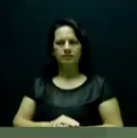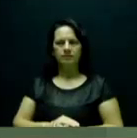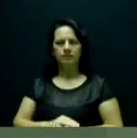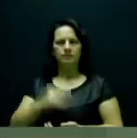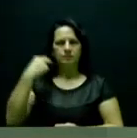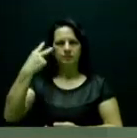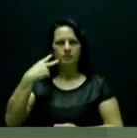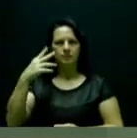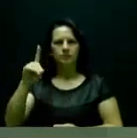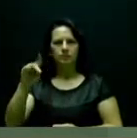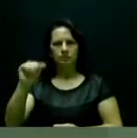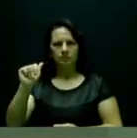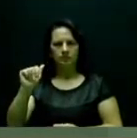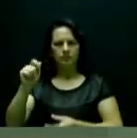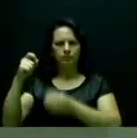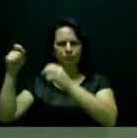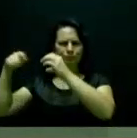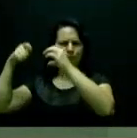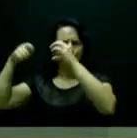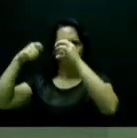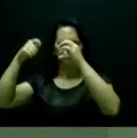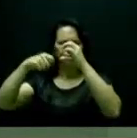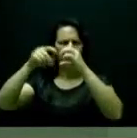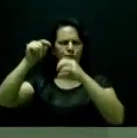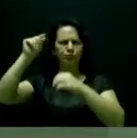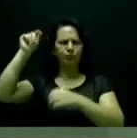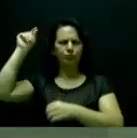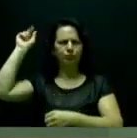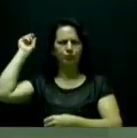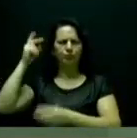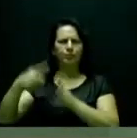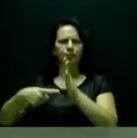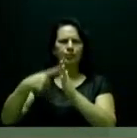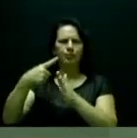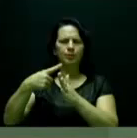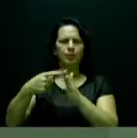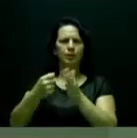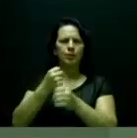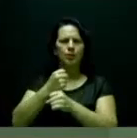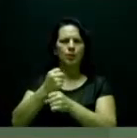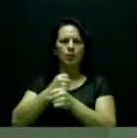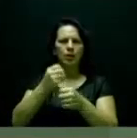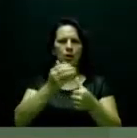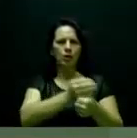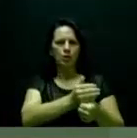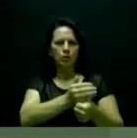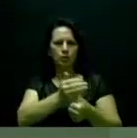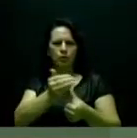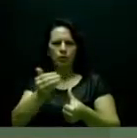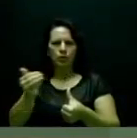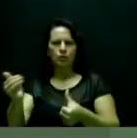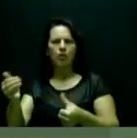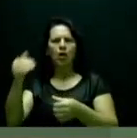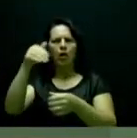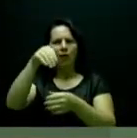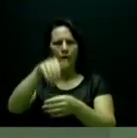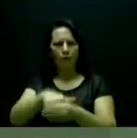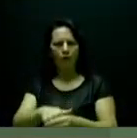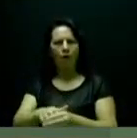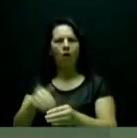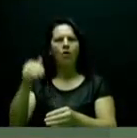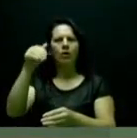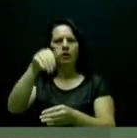vereador Doda, esse filme a gente já viu, né? Desde o primeiro ano do nosso mandato, a gente vota constantemente, vereador Wagner,